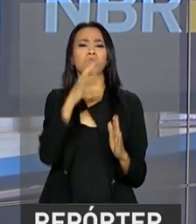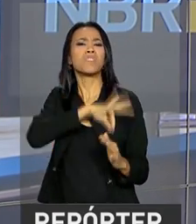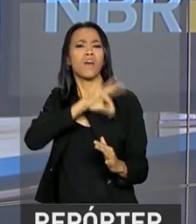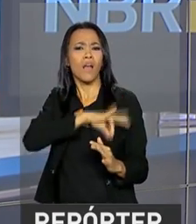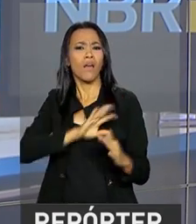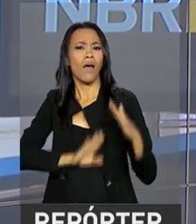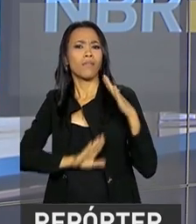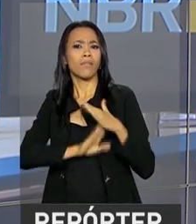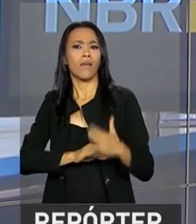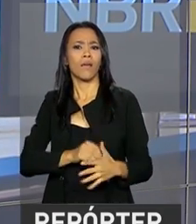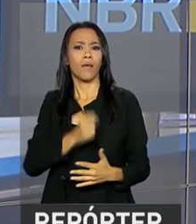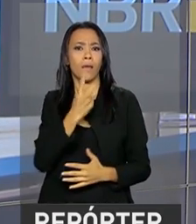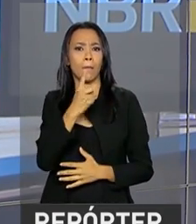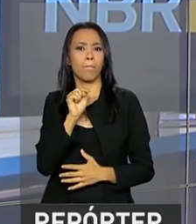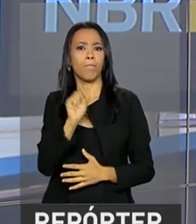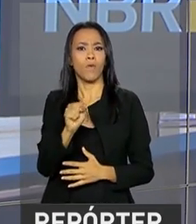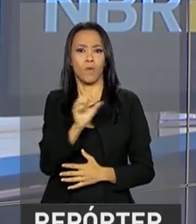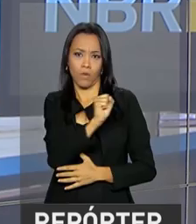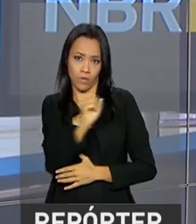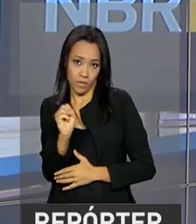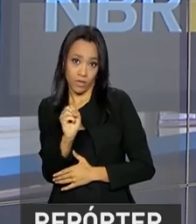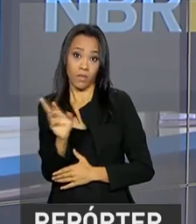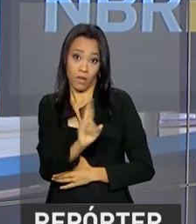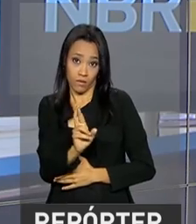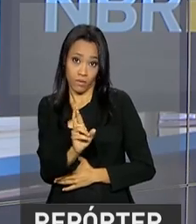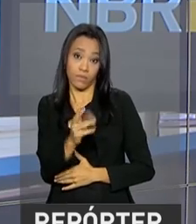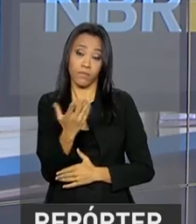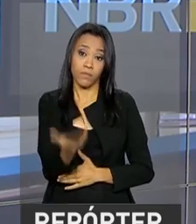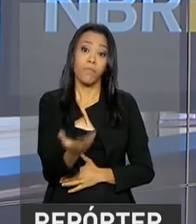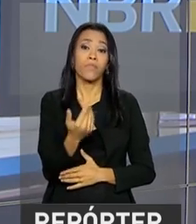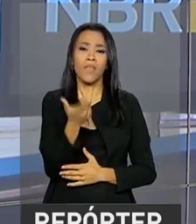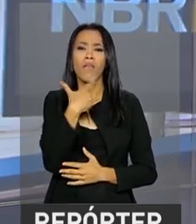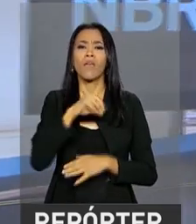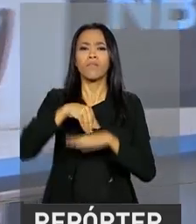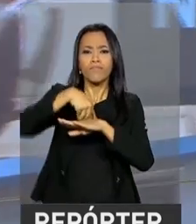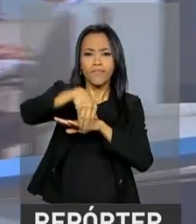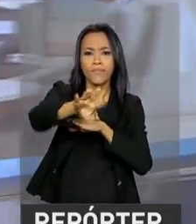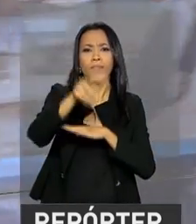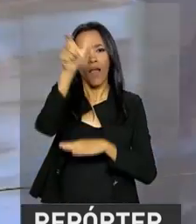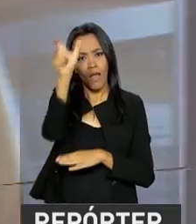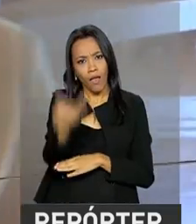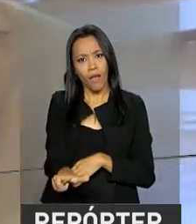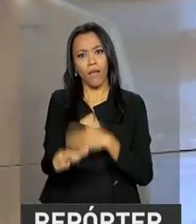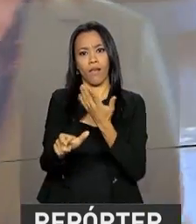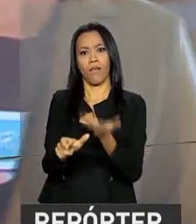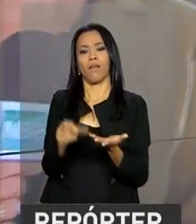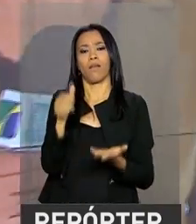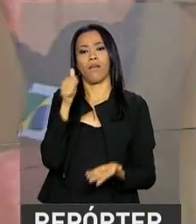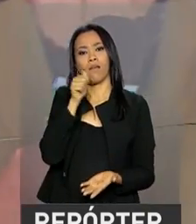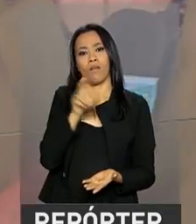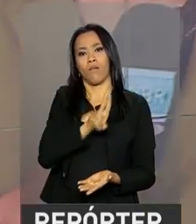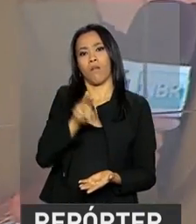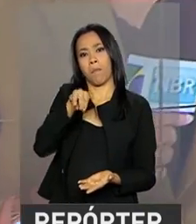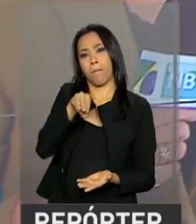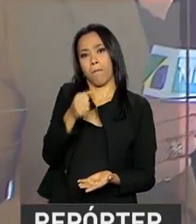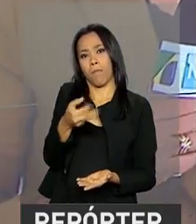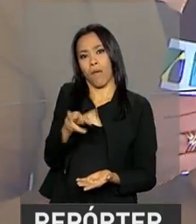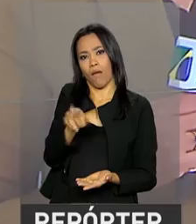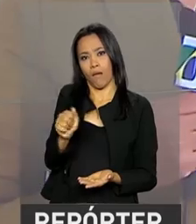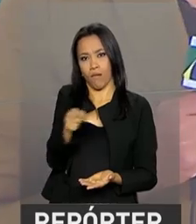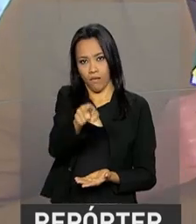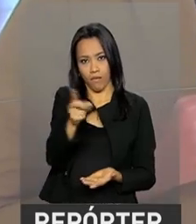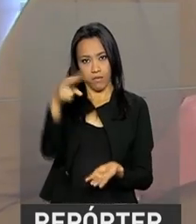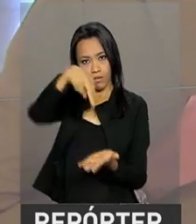bruta de até 18800 quem traz as informações ao vivo pra gente a repórter Mara kenup lá do Palácio do